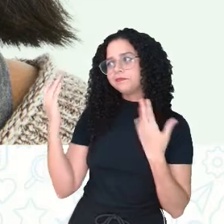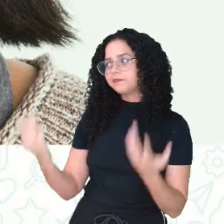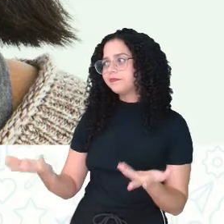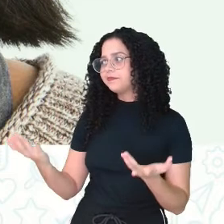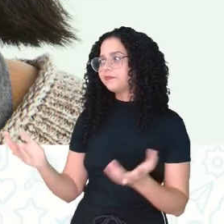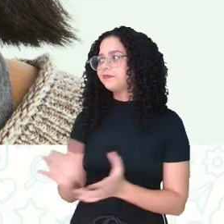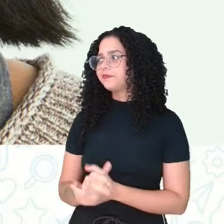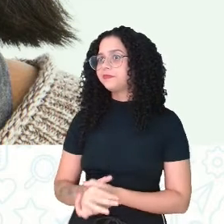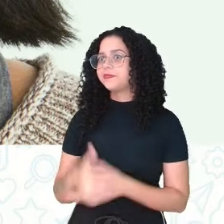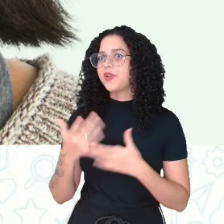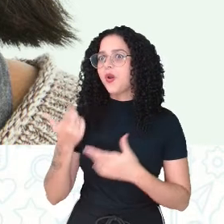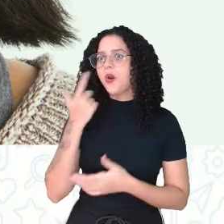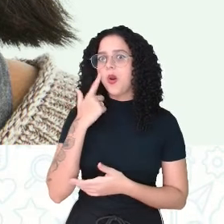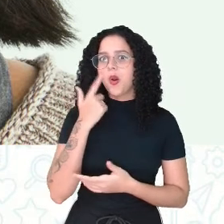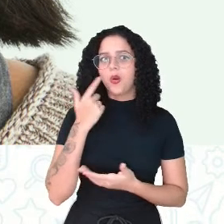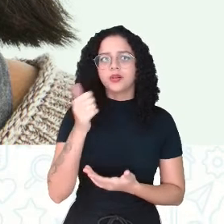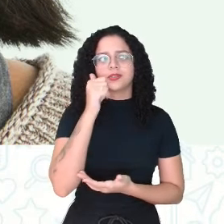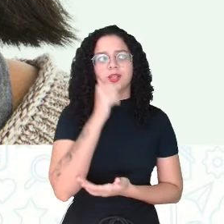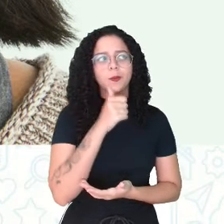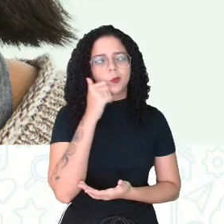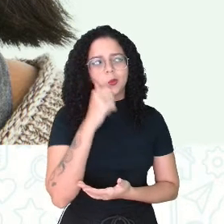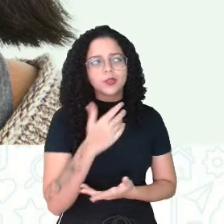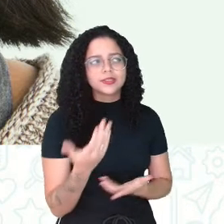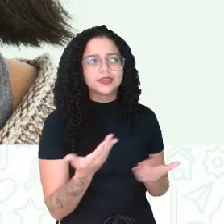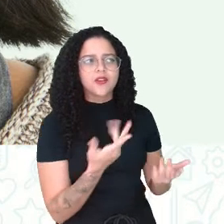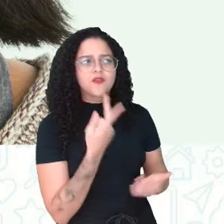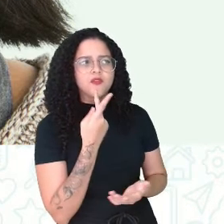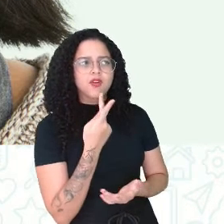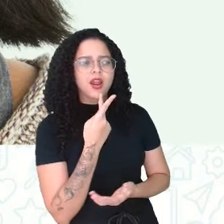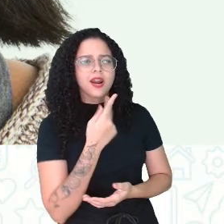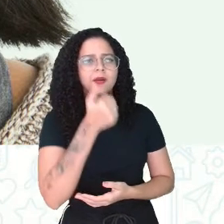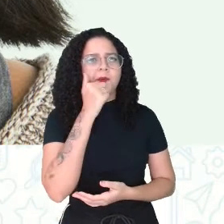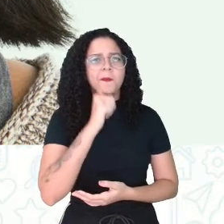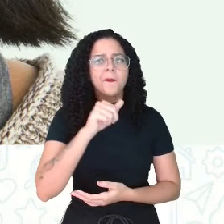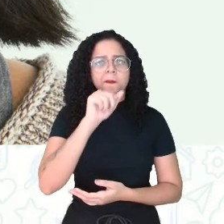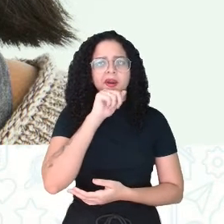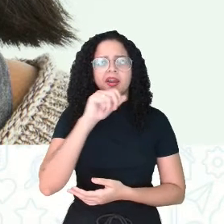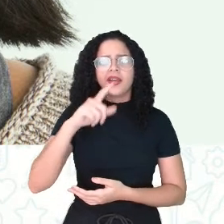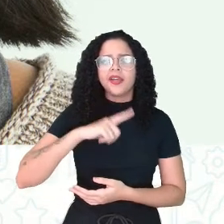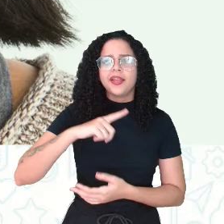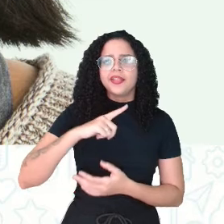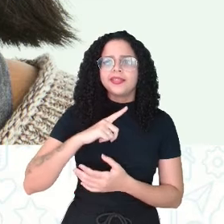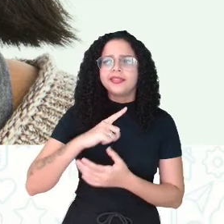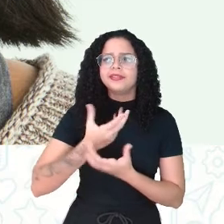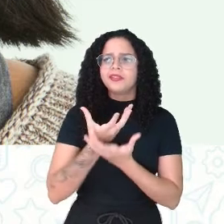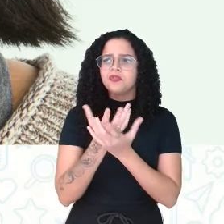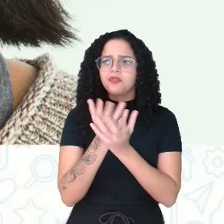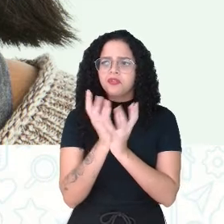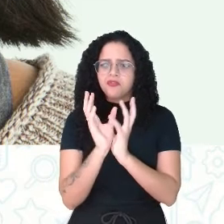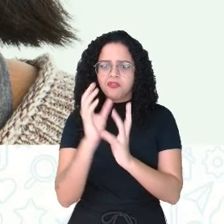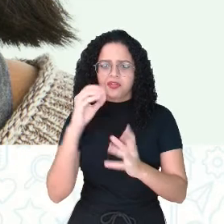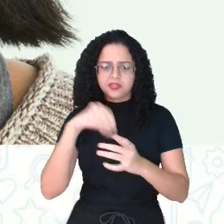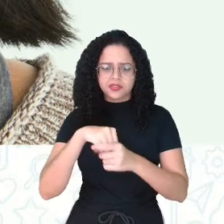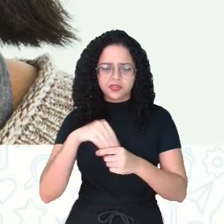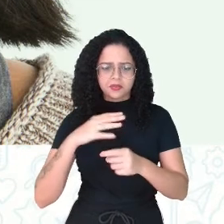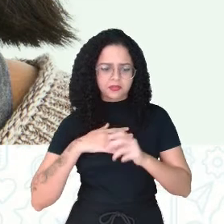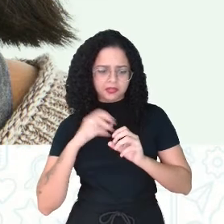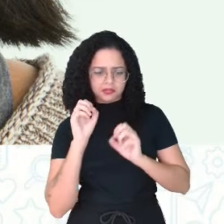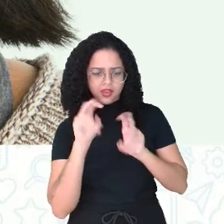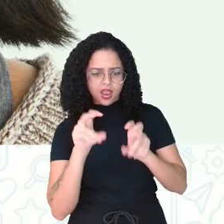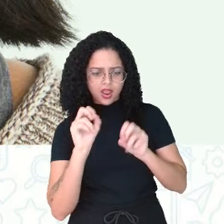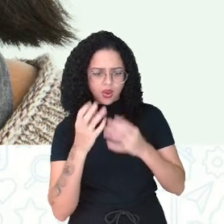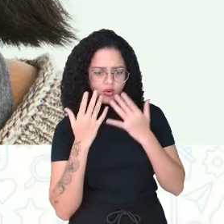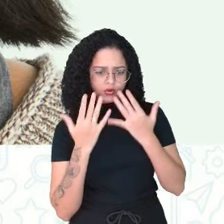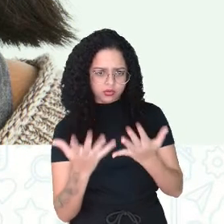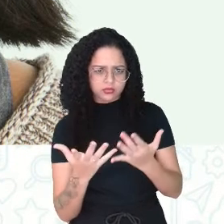só, observa essa moça aí, né? Ela tá falando, mãe, tem uma alface no meu agrotóxico. Quando a gente fala